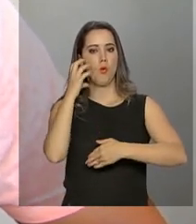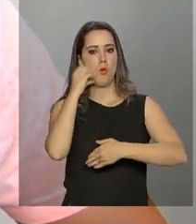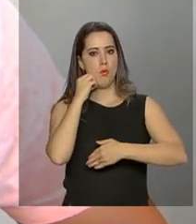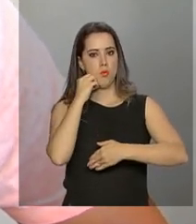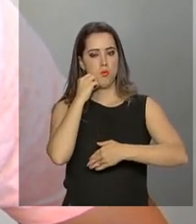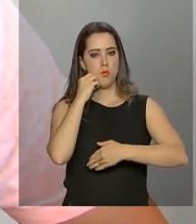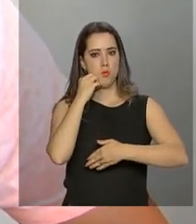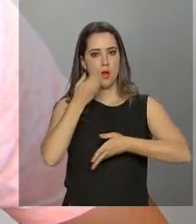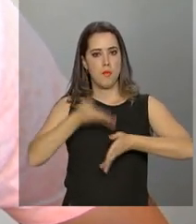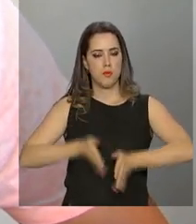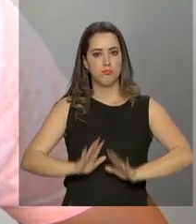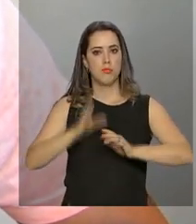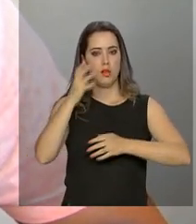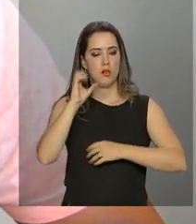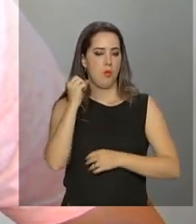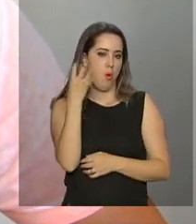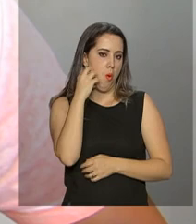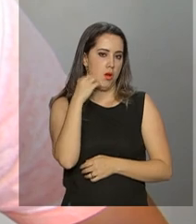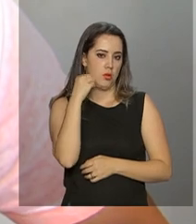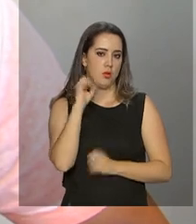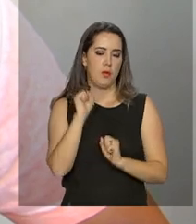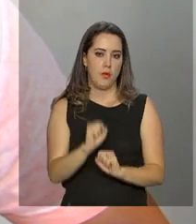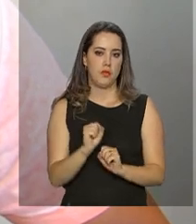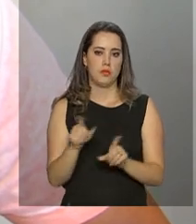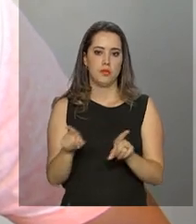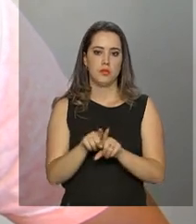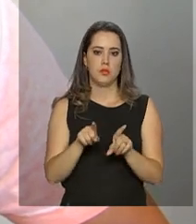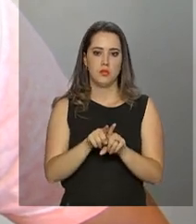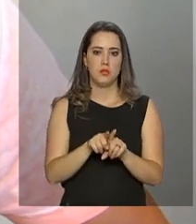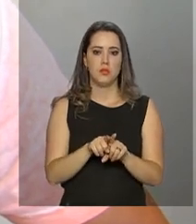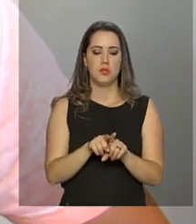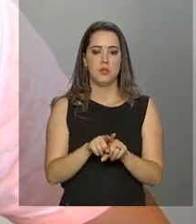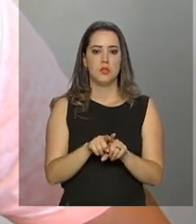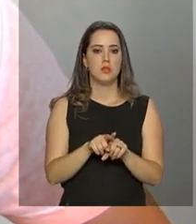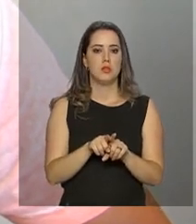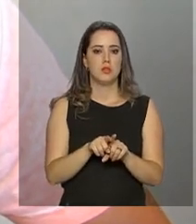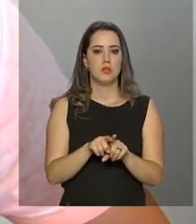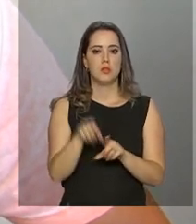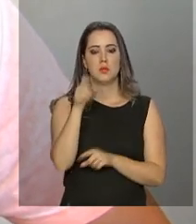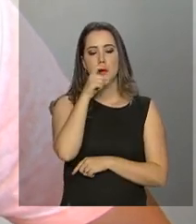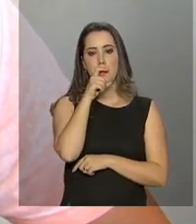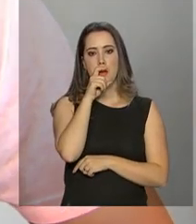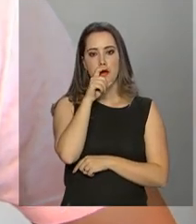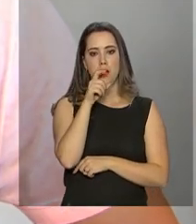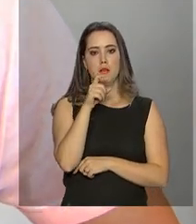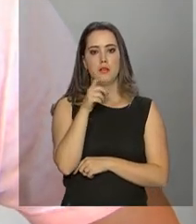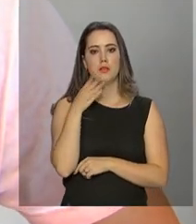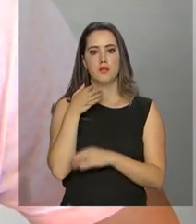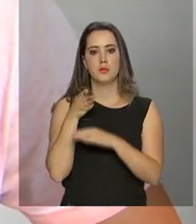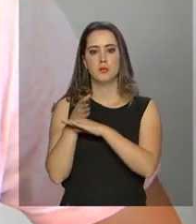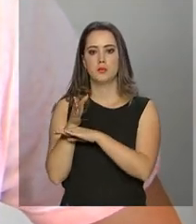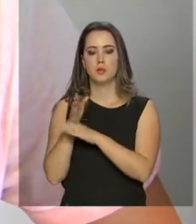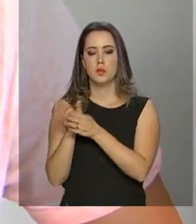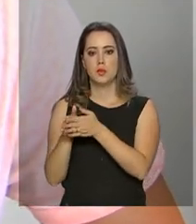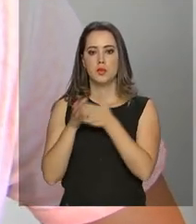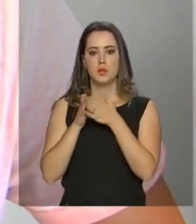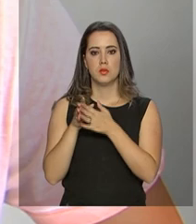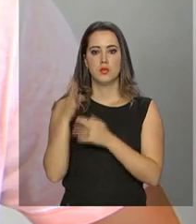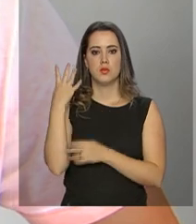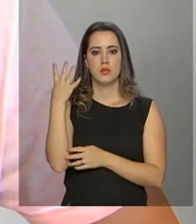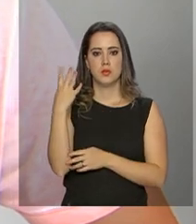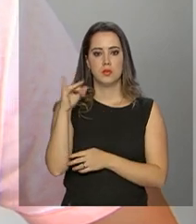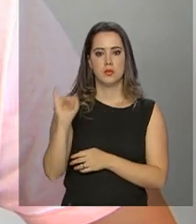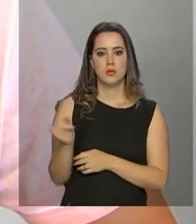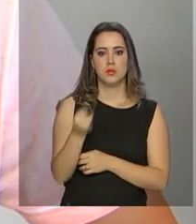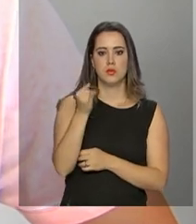e inclusive esse direito se estende também estende também aos pais eu dei entrada no pedido em 4 de